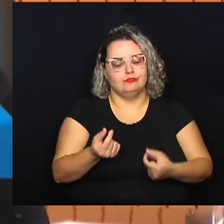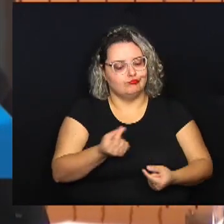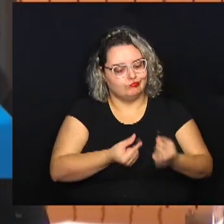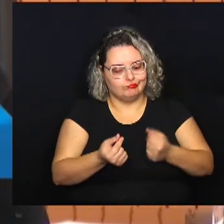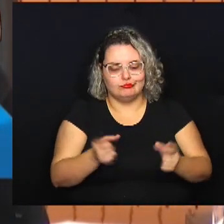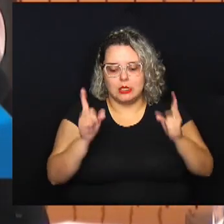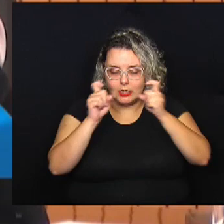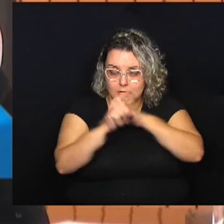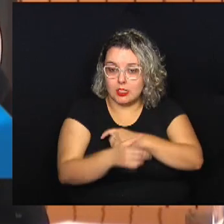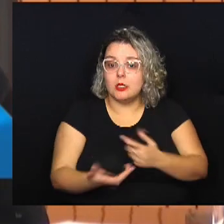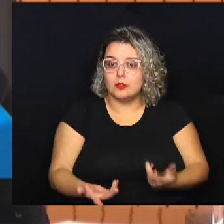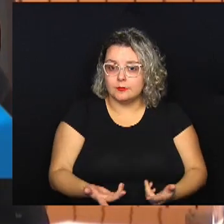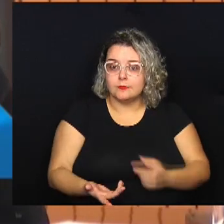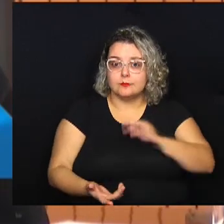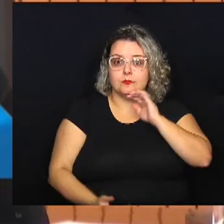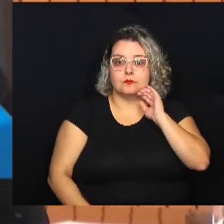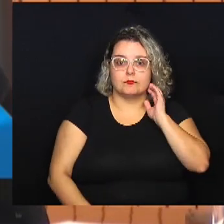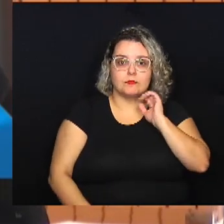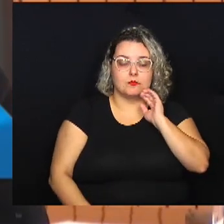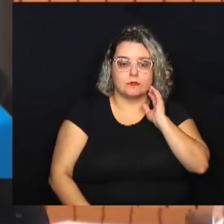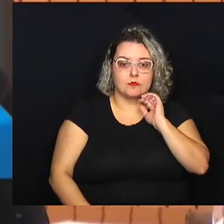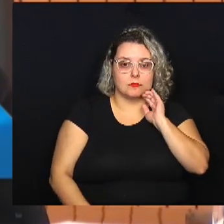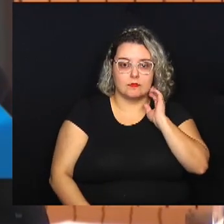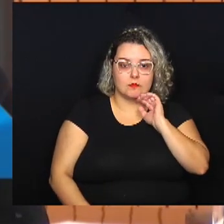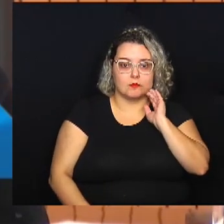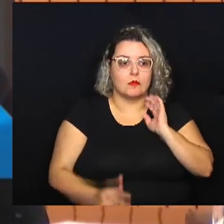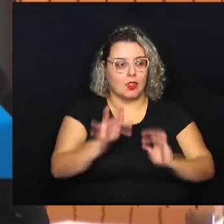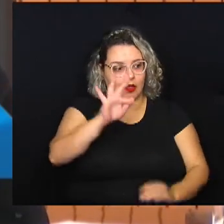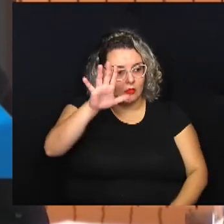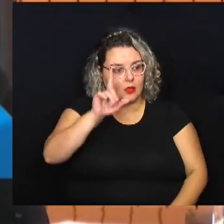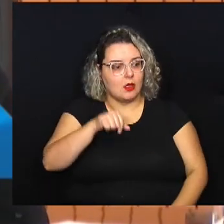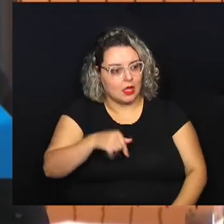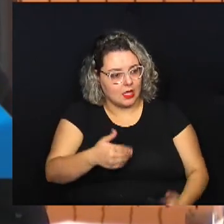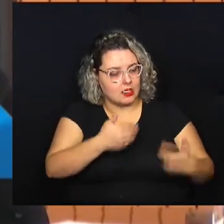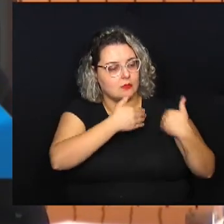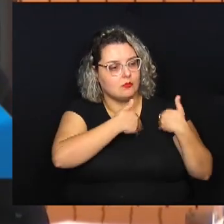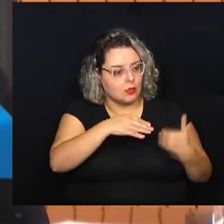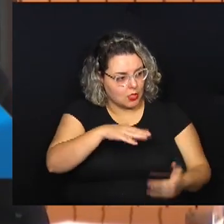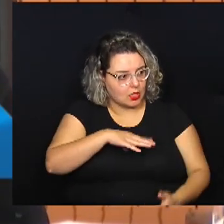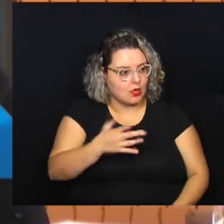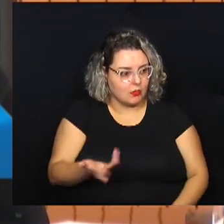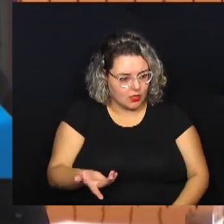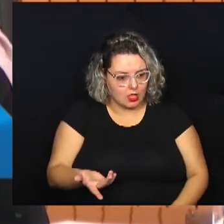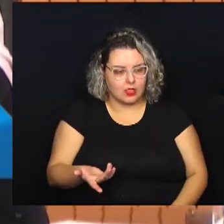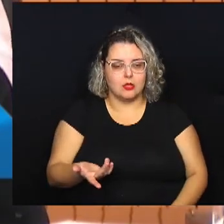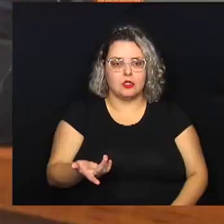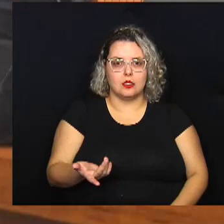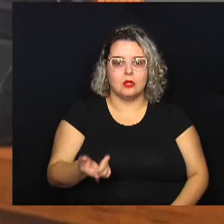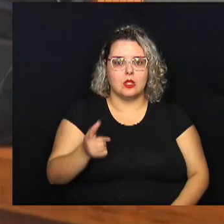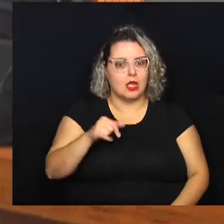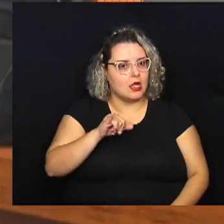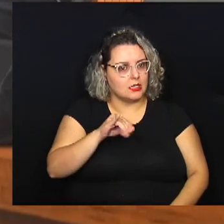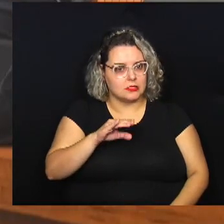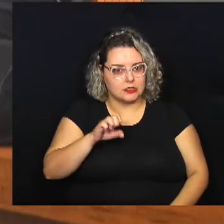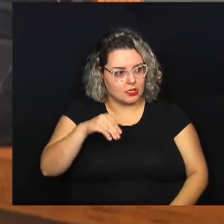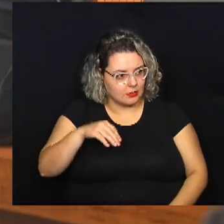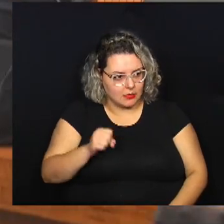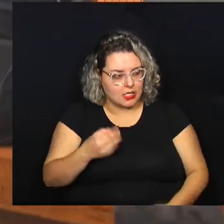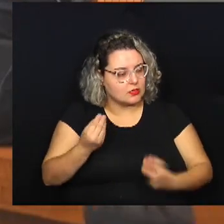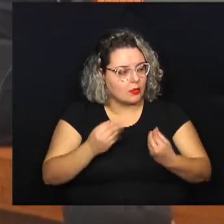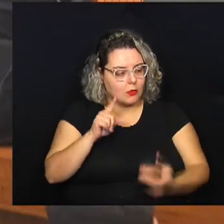acho que isso é um trâmite federal, isso cabe também ao município, e isso encaixa ICMS. A